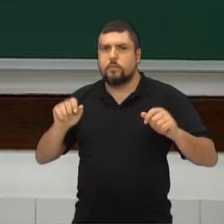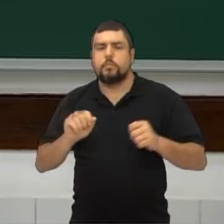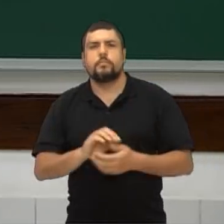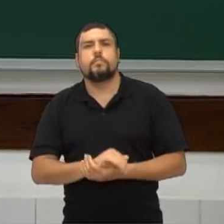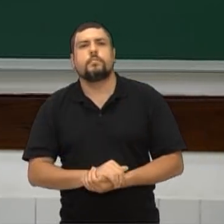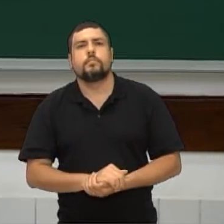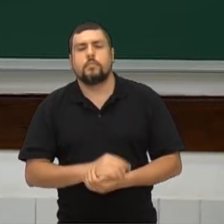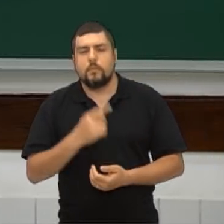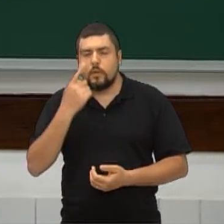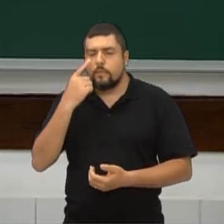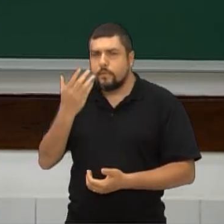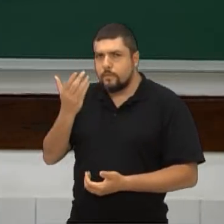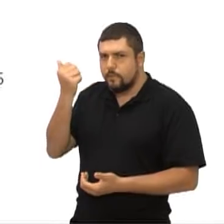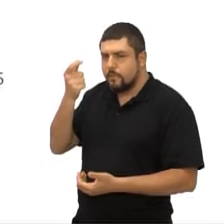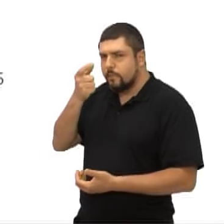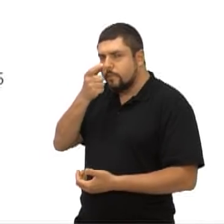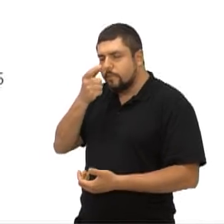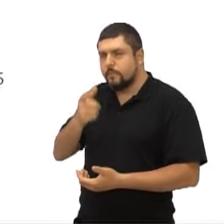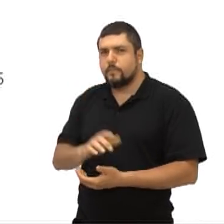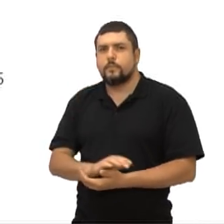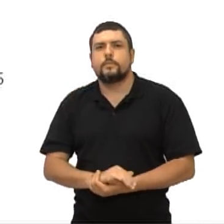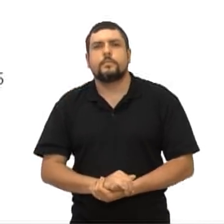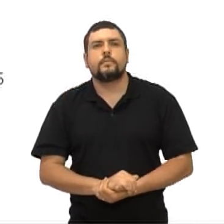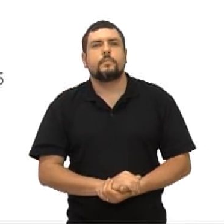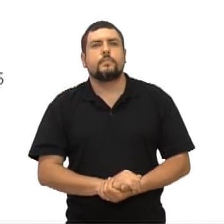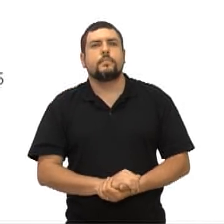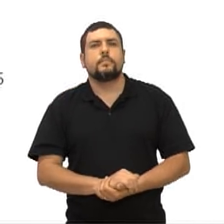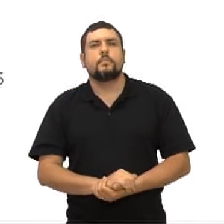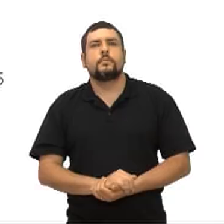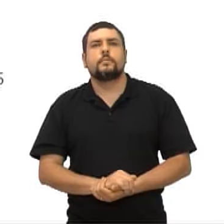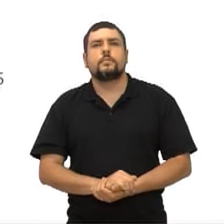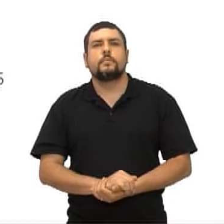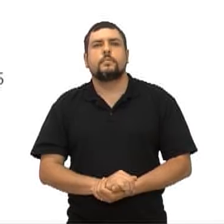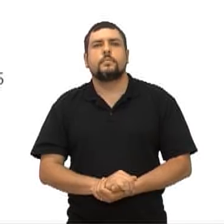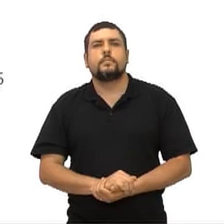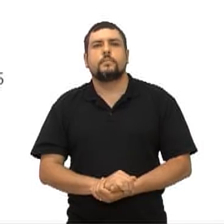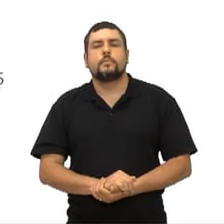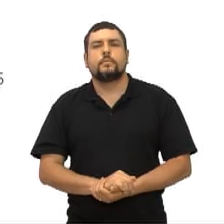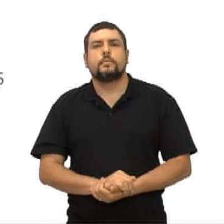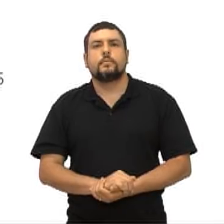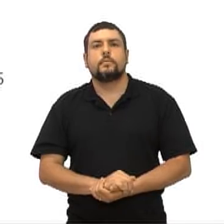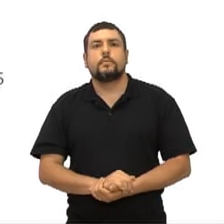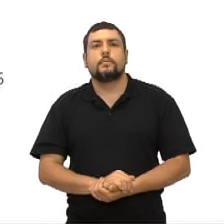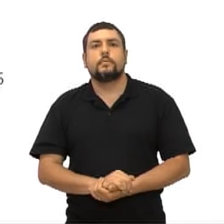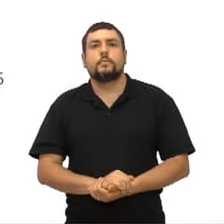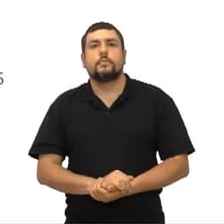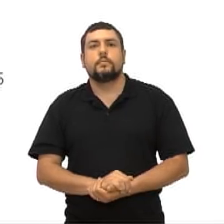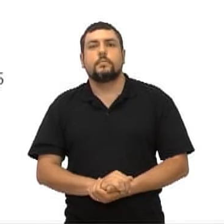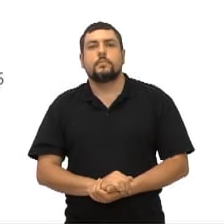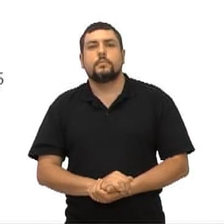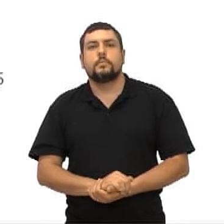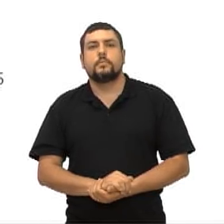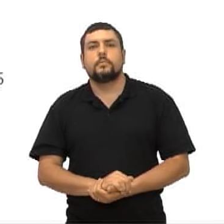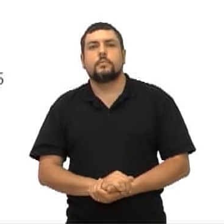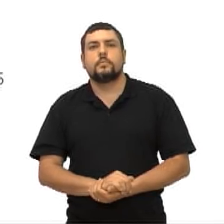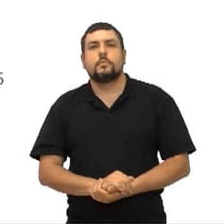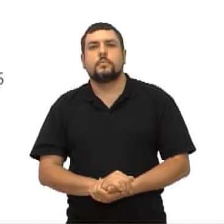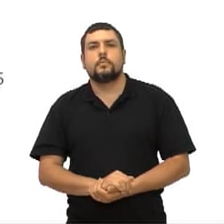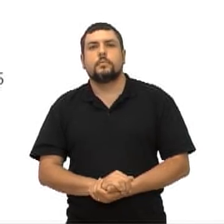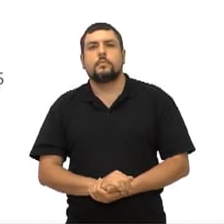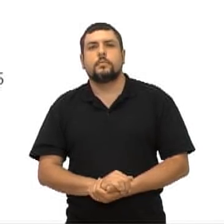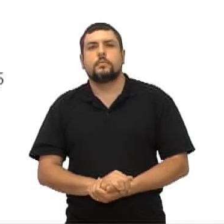vocês. Prestem atenção. Para construir essa tabela, a gente vai simplesmente usar os pontos que estão no